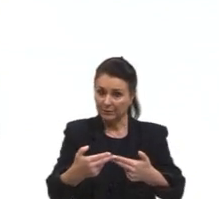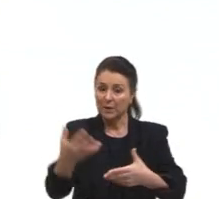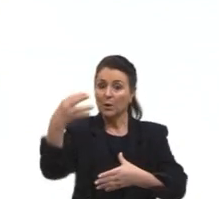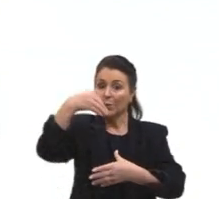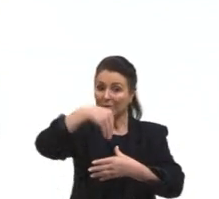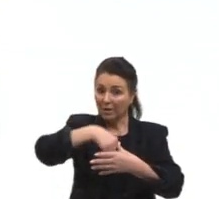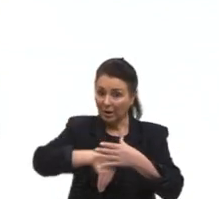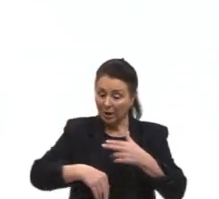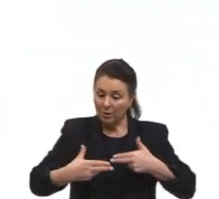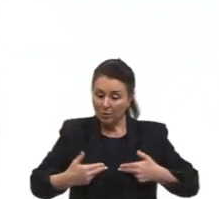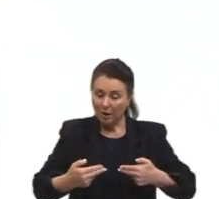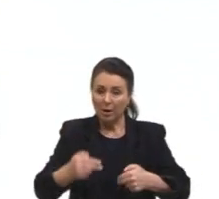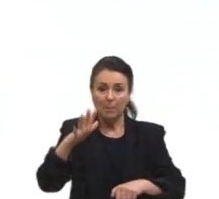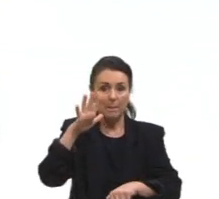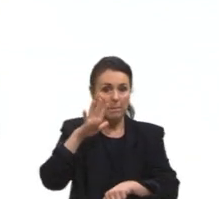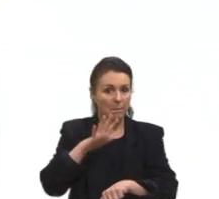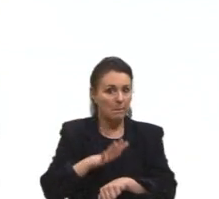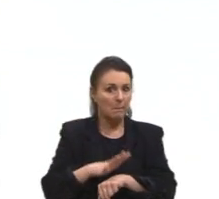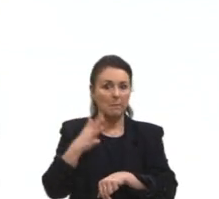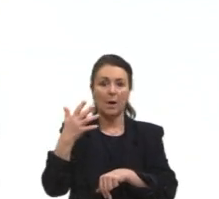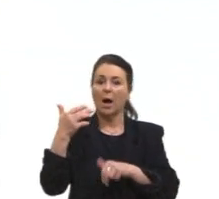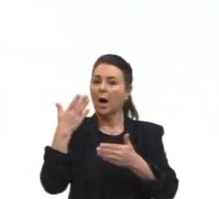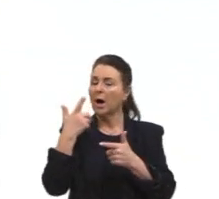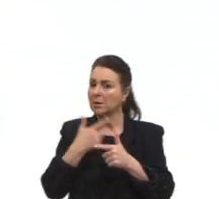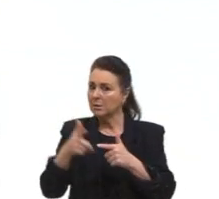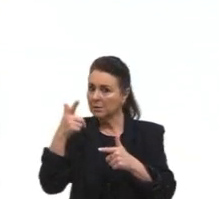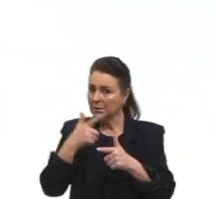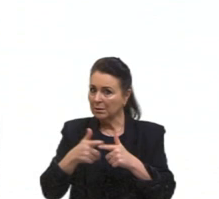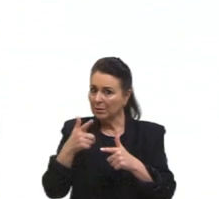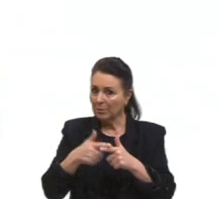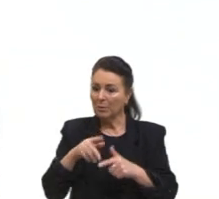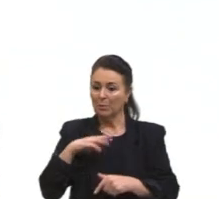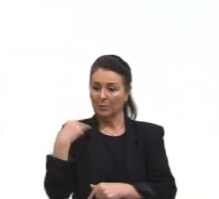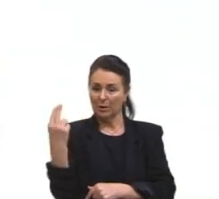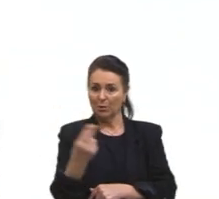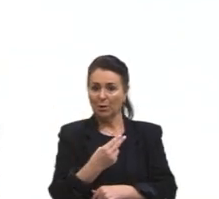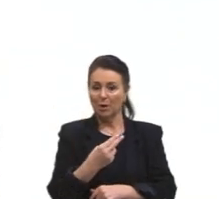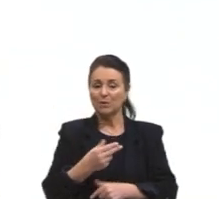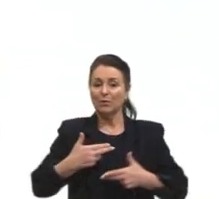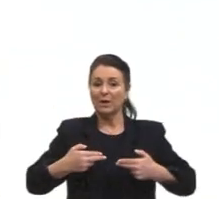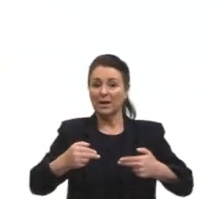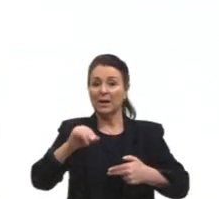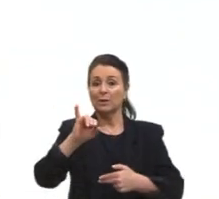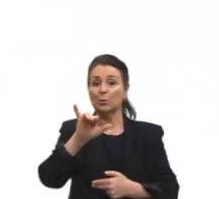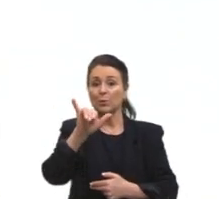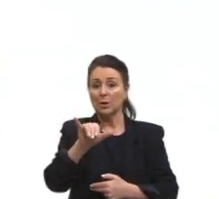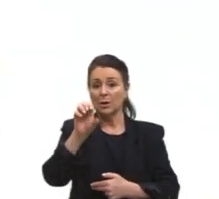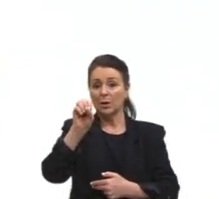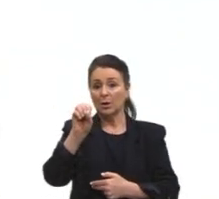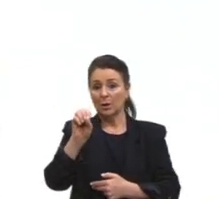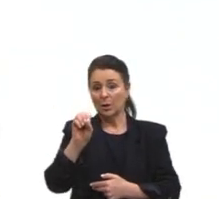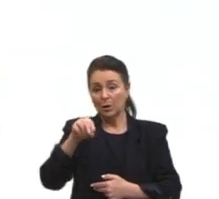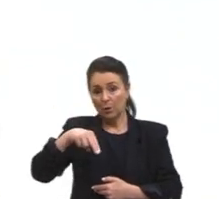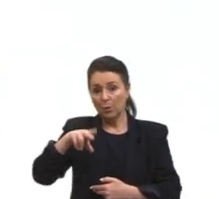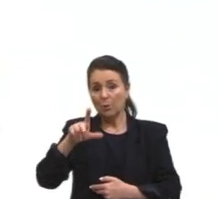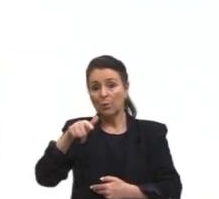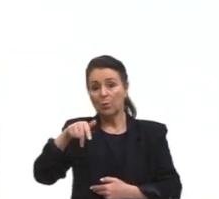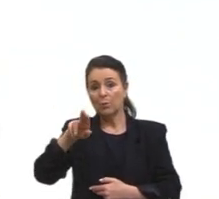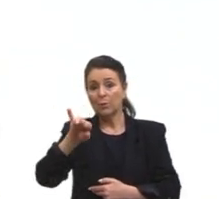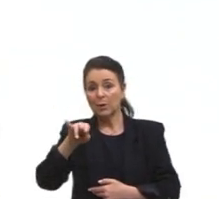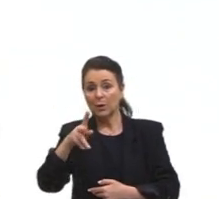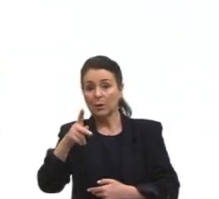dessa guerra que mais teve crise para nós foi essa guerra do yom por tá a gente vai ver aqui daqui um pouquinho sobre isso aí